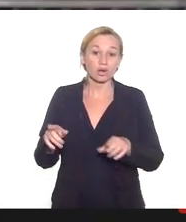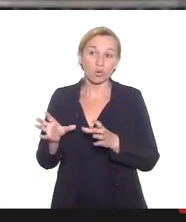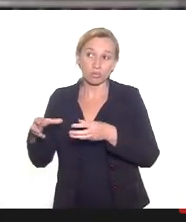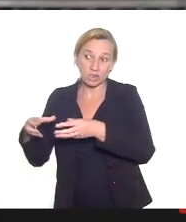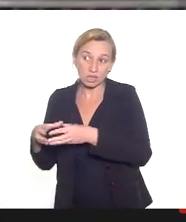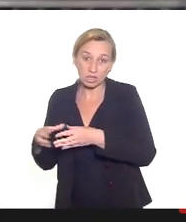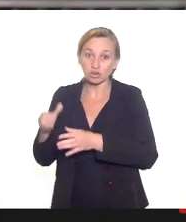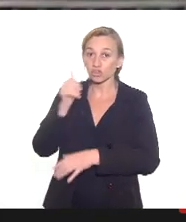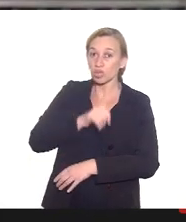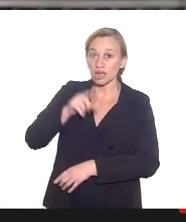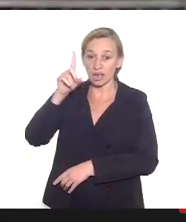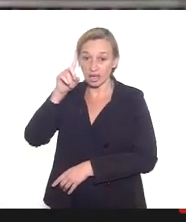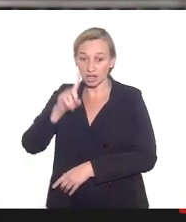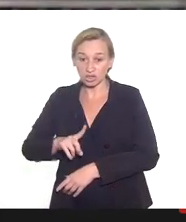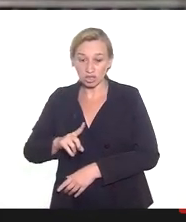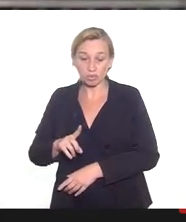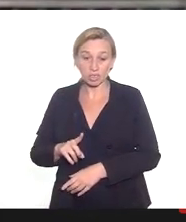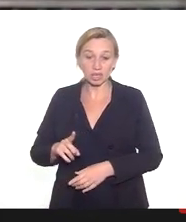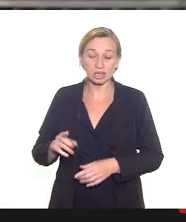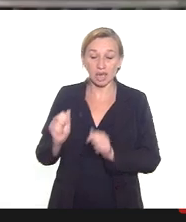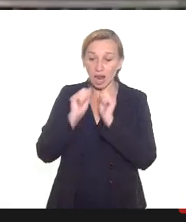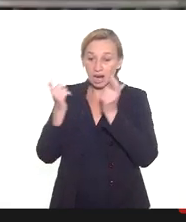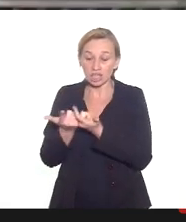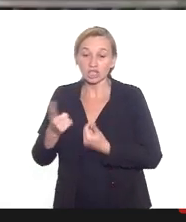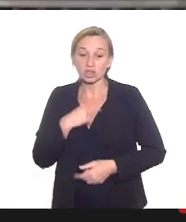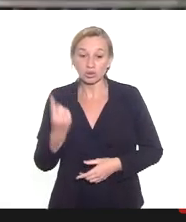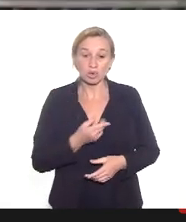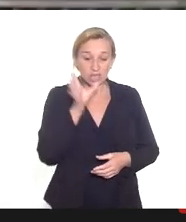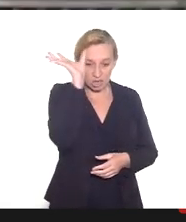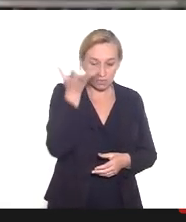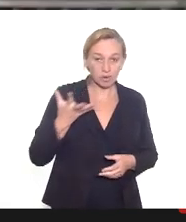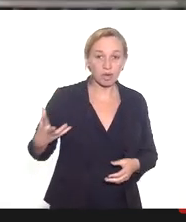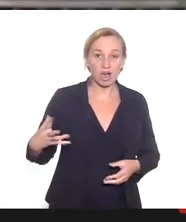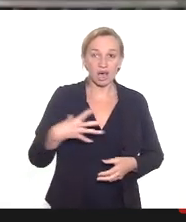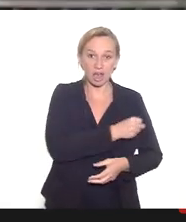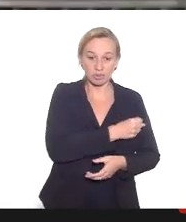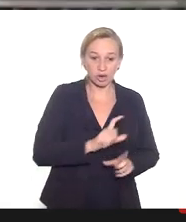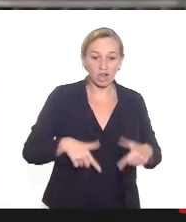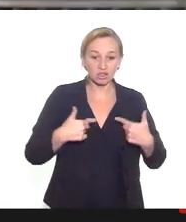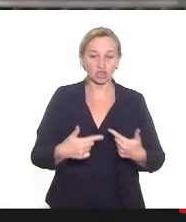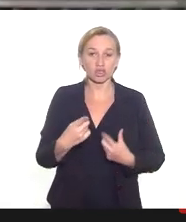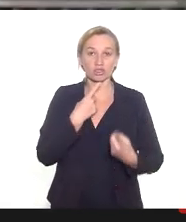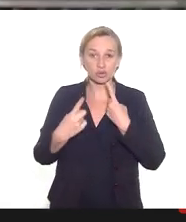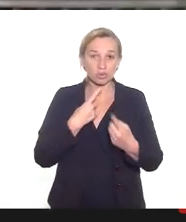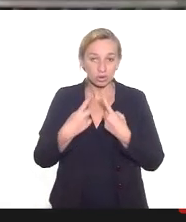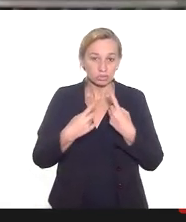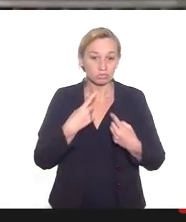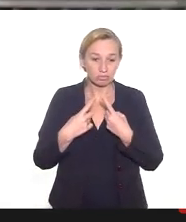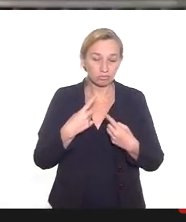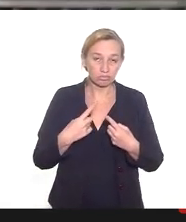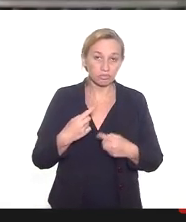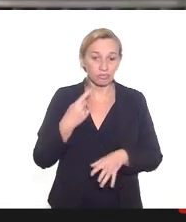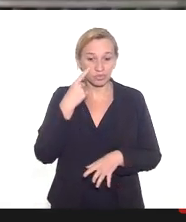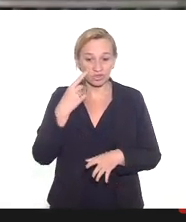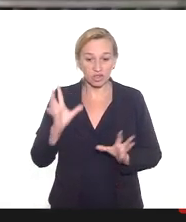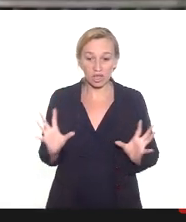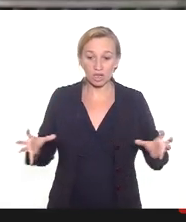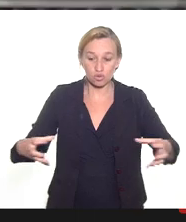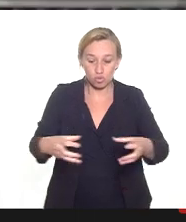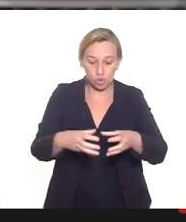comissão de mulher da alerj e por isso nós resolvemos agilizar esse processo de discussão e buscar